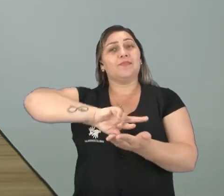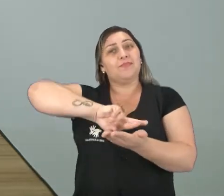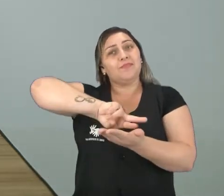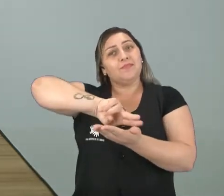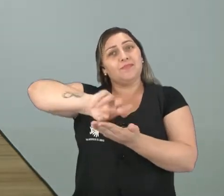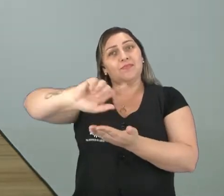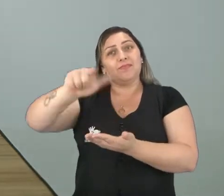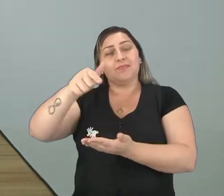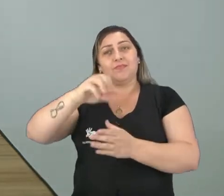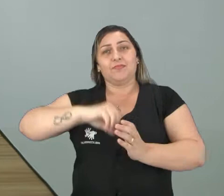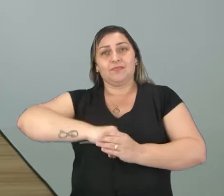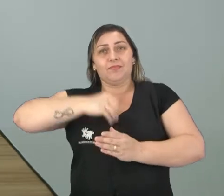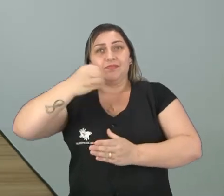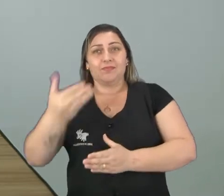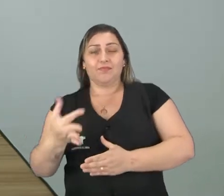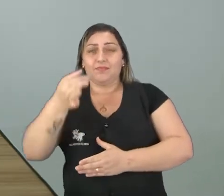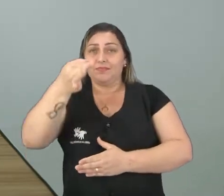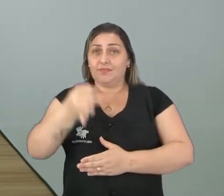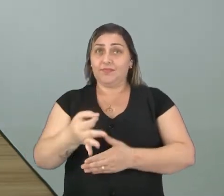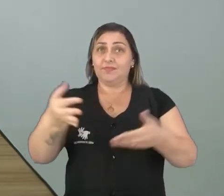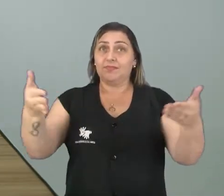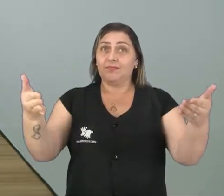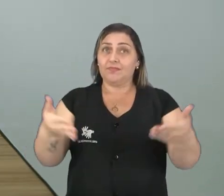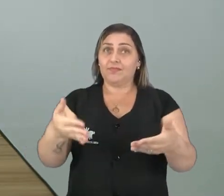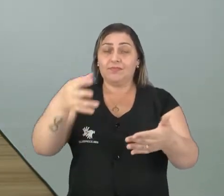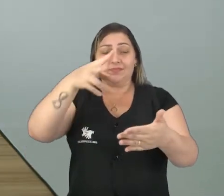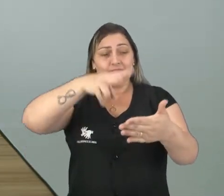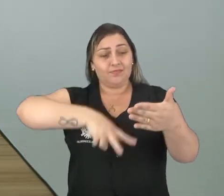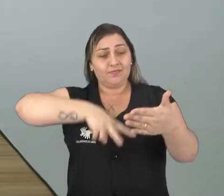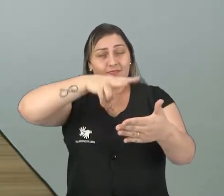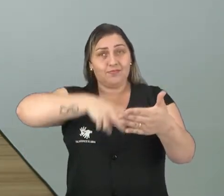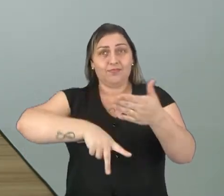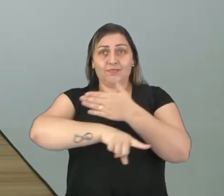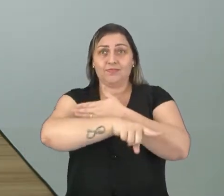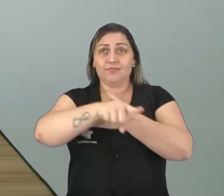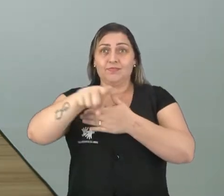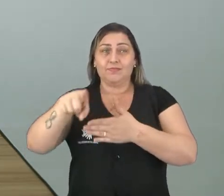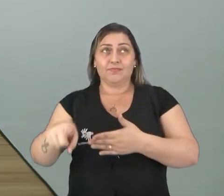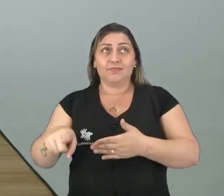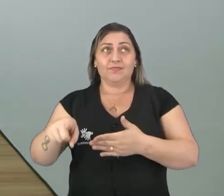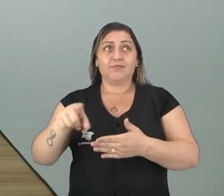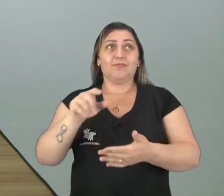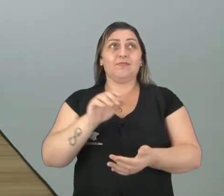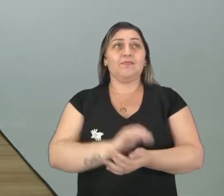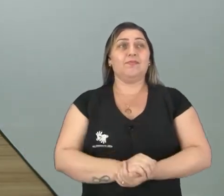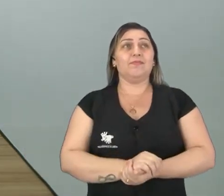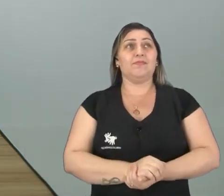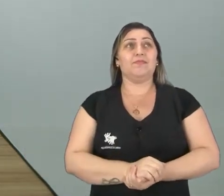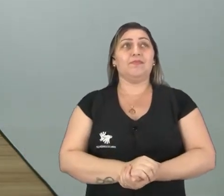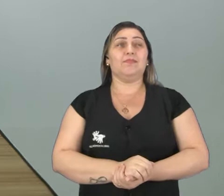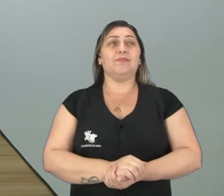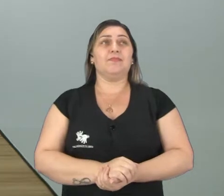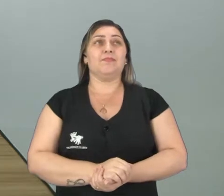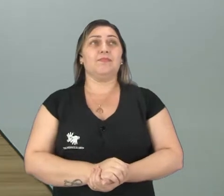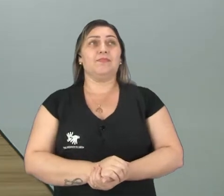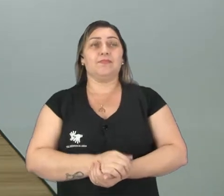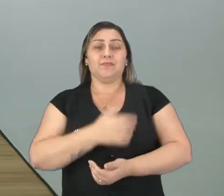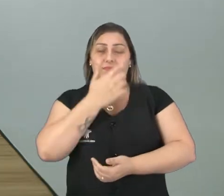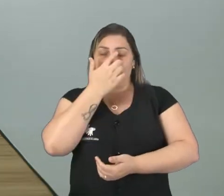outras atitudes, certo? Agora eu vou ler para vocês, vou aqui pegar a nossa primeira